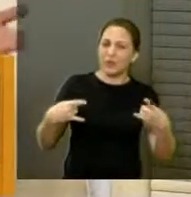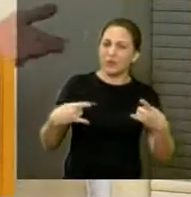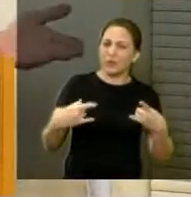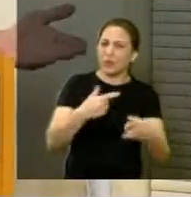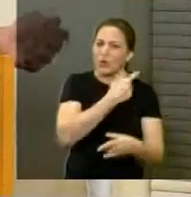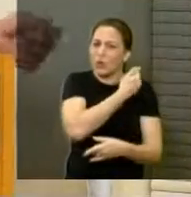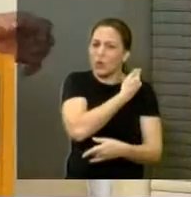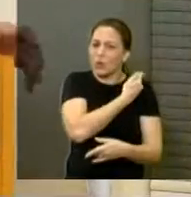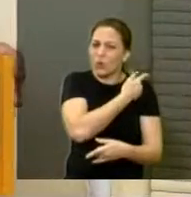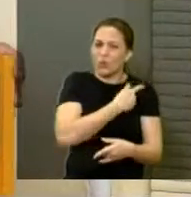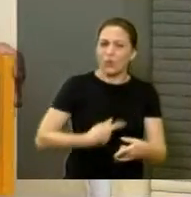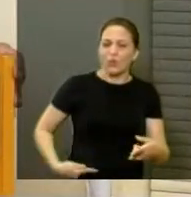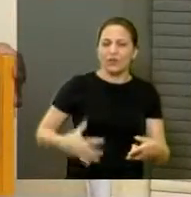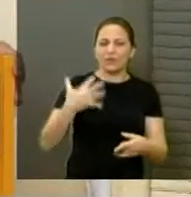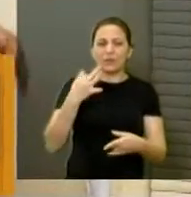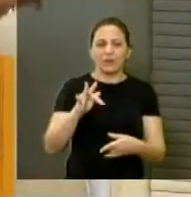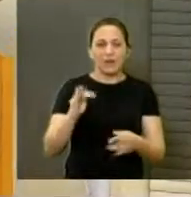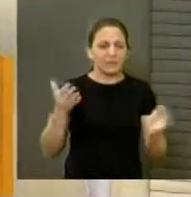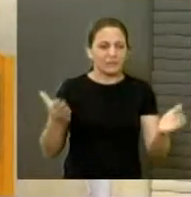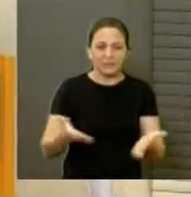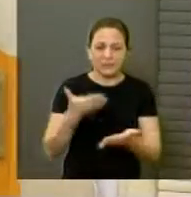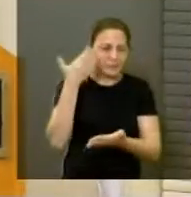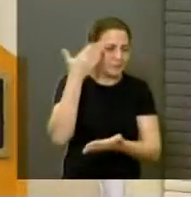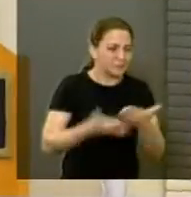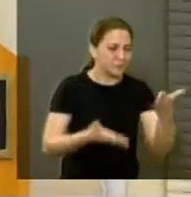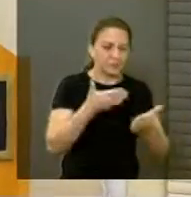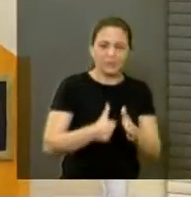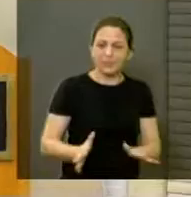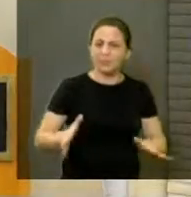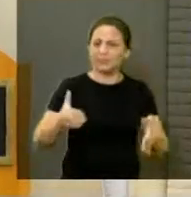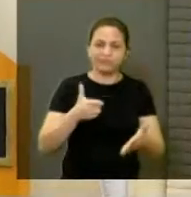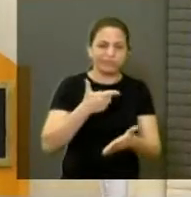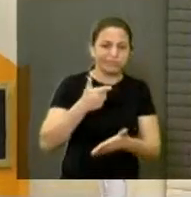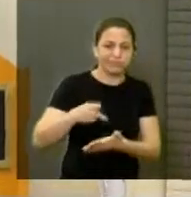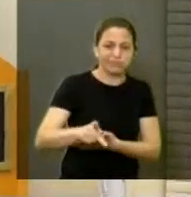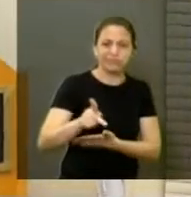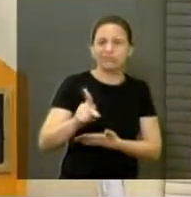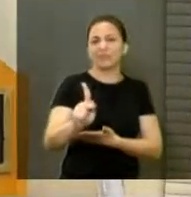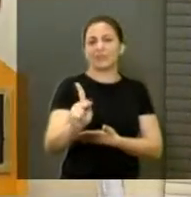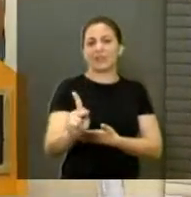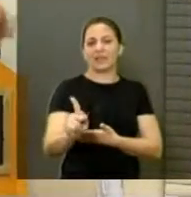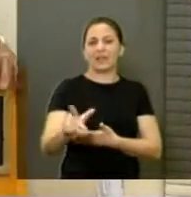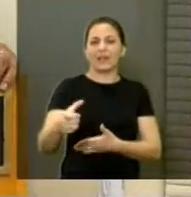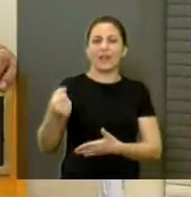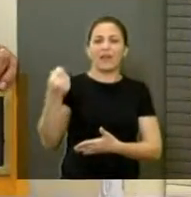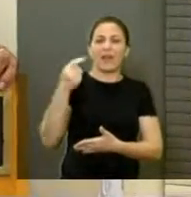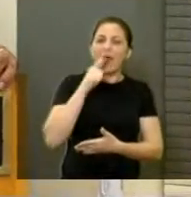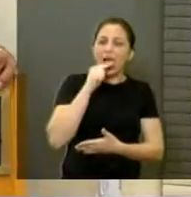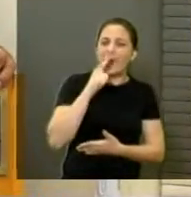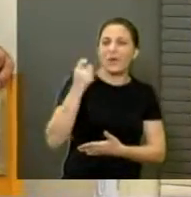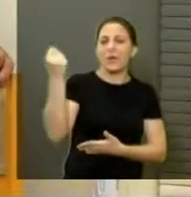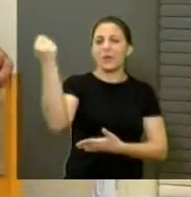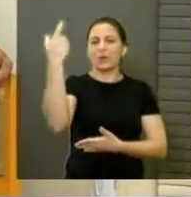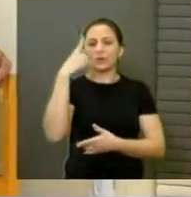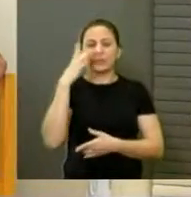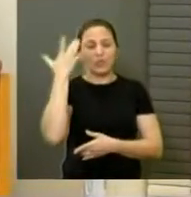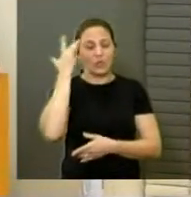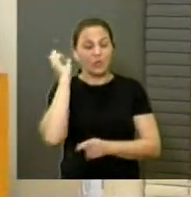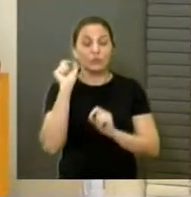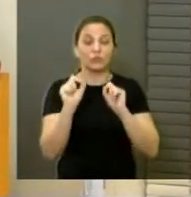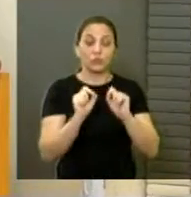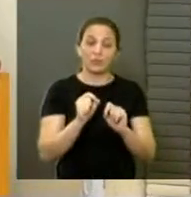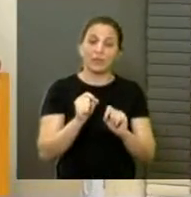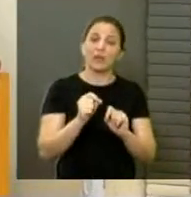federal não deu incentivo. Eles vão lá, falam que, nossa, tem água, tem luz. Eu acho que